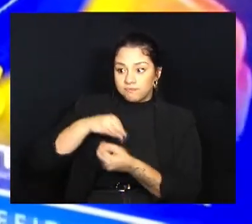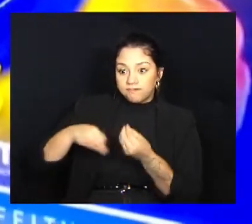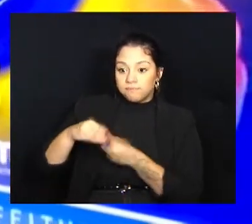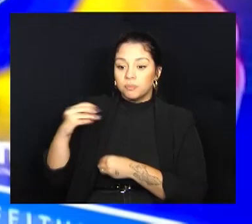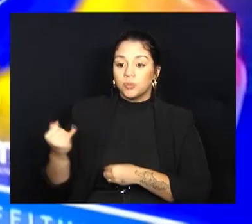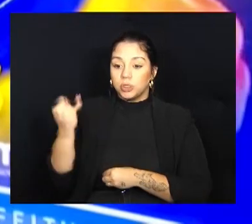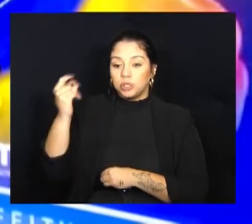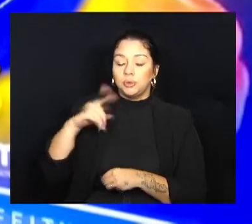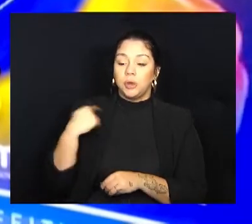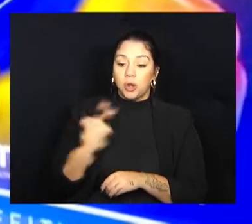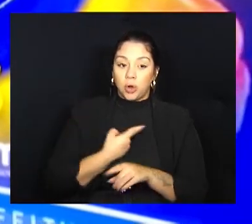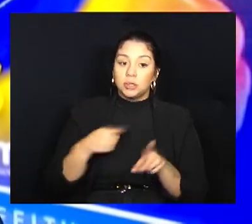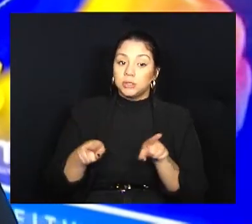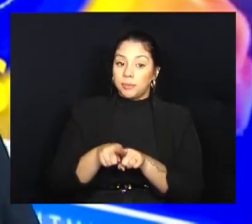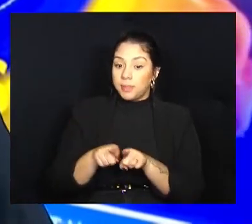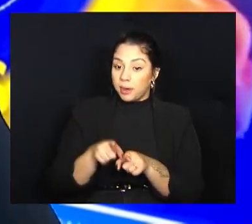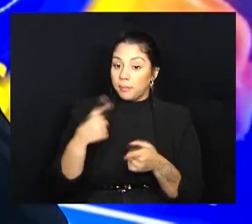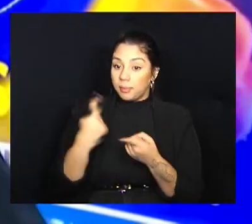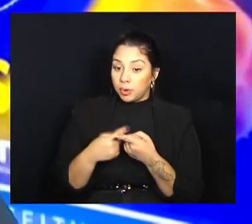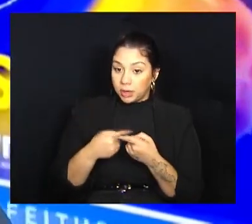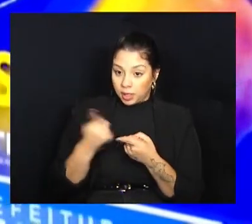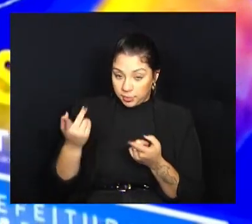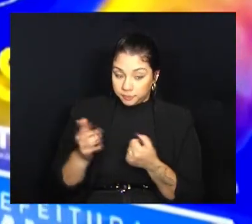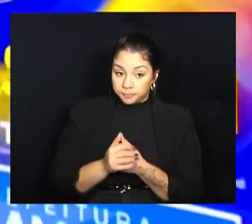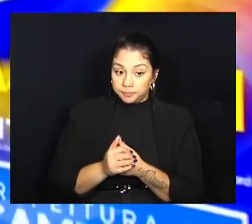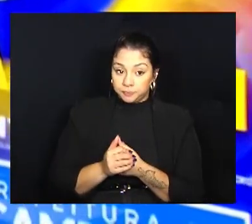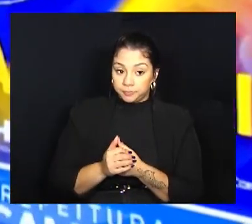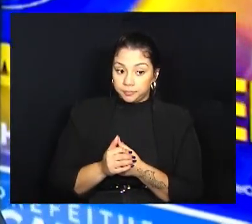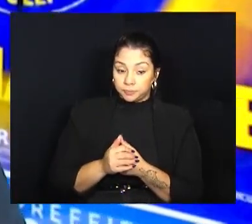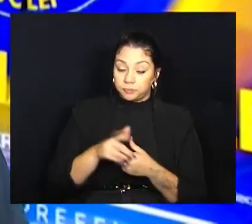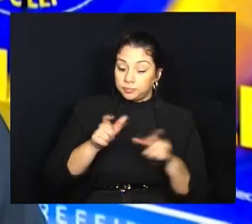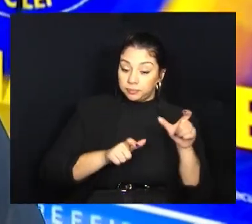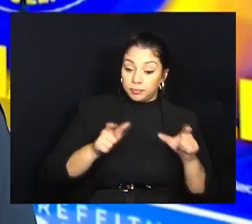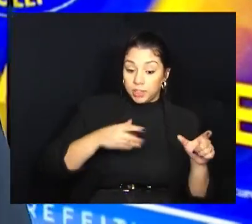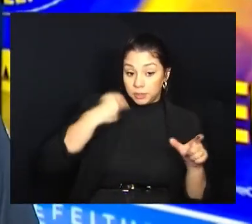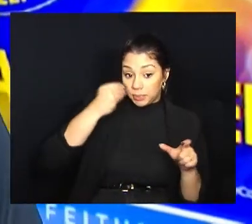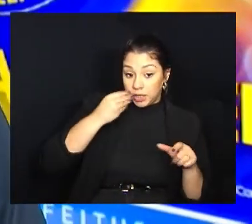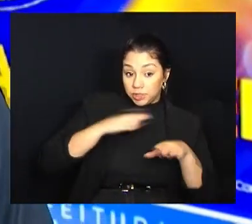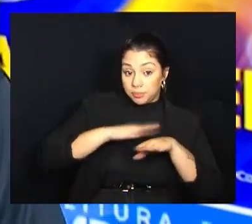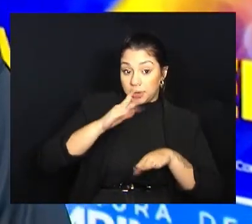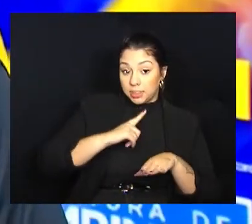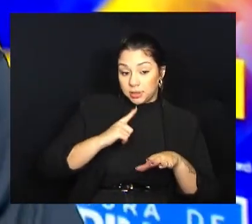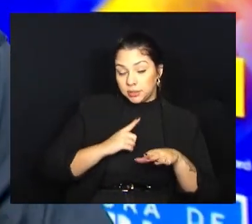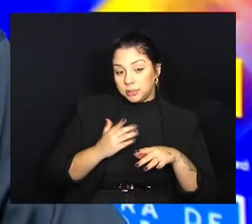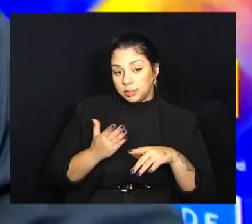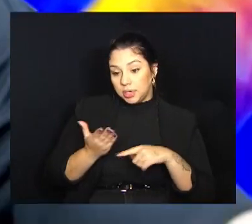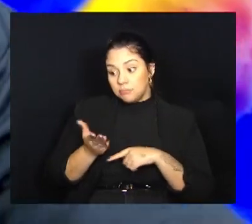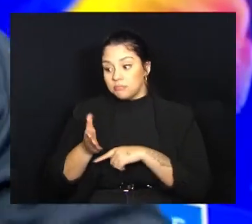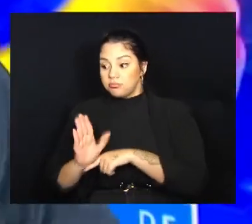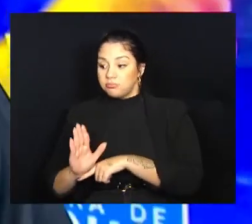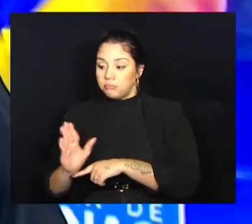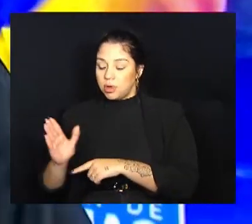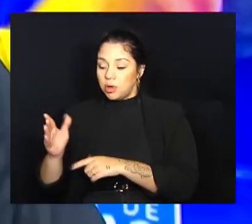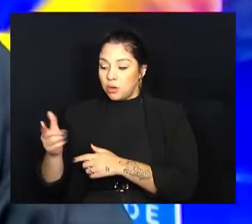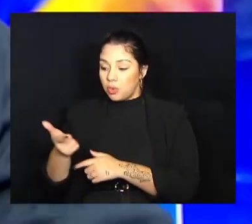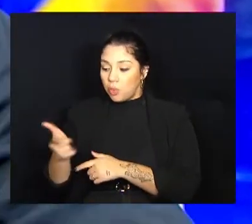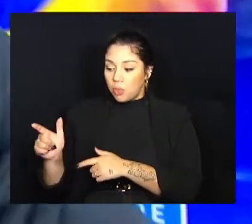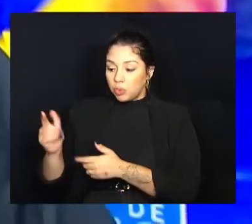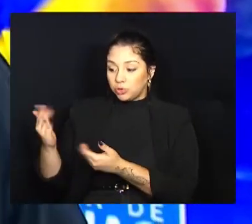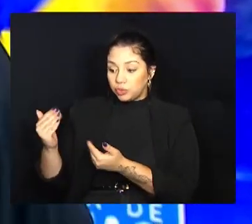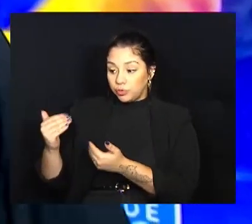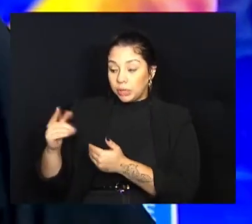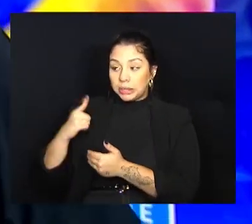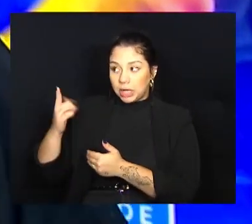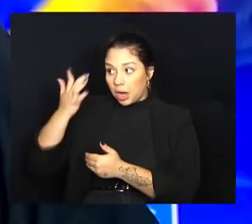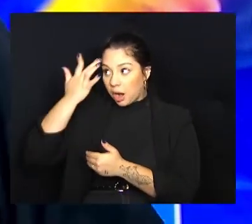gente, porque as mais experientes vão pautar as jogadoras para que elas cresçam um pouquinho, que